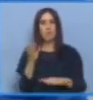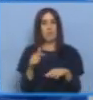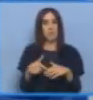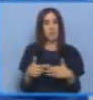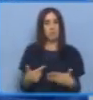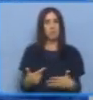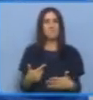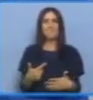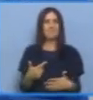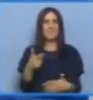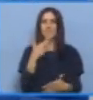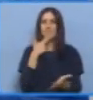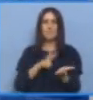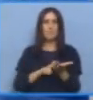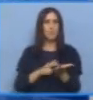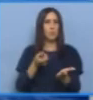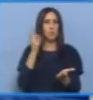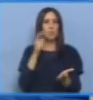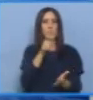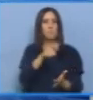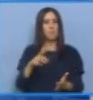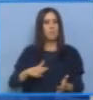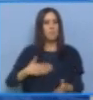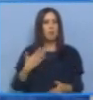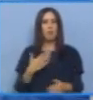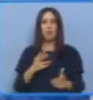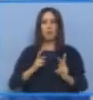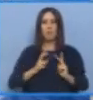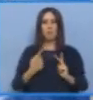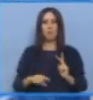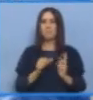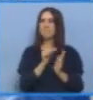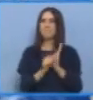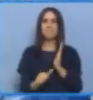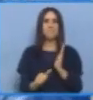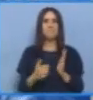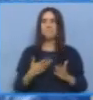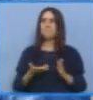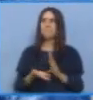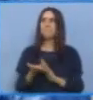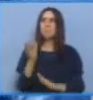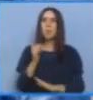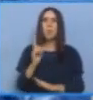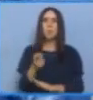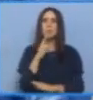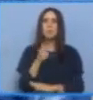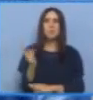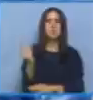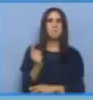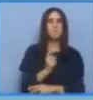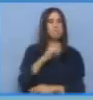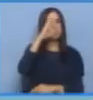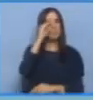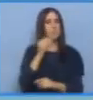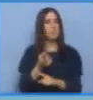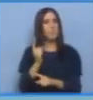estamos a ver que isso não é verdade. Cada vez mais pessoas deixam o seu conforto e se abandonam sem saber o que se espera quando regressam, mas vão na mesma